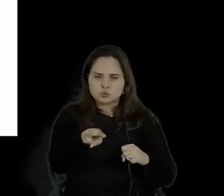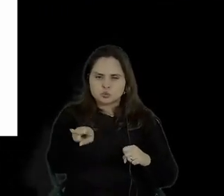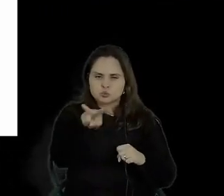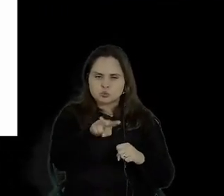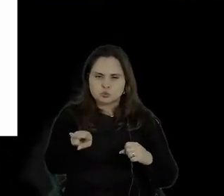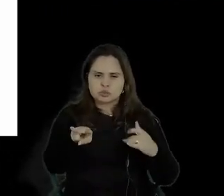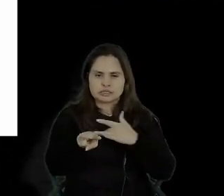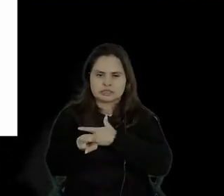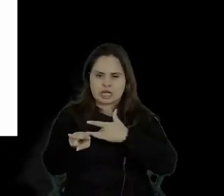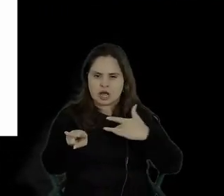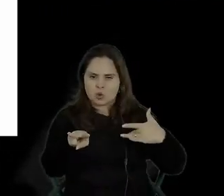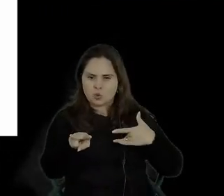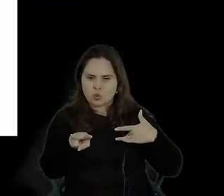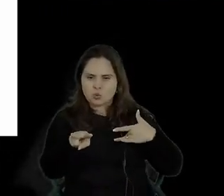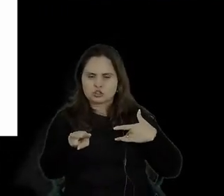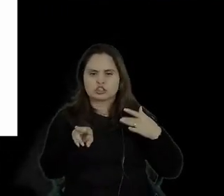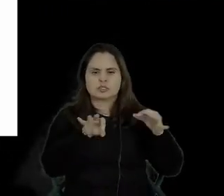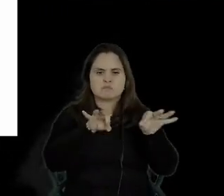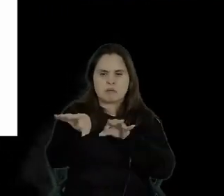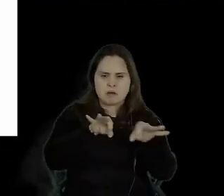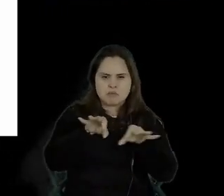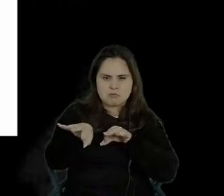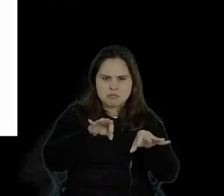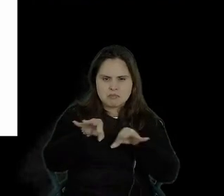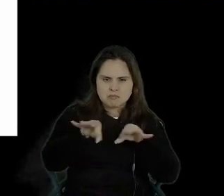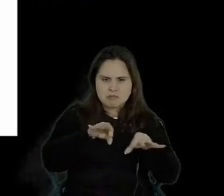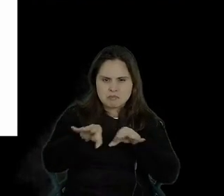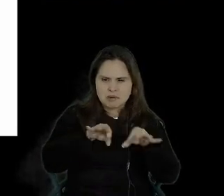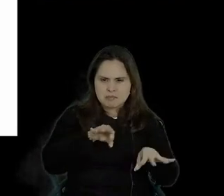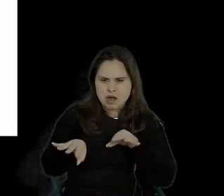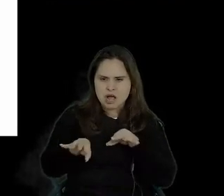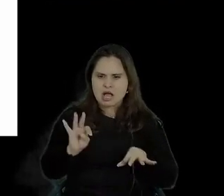planejar terapias e cirurgias? Próximo.